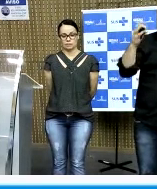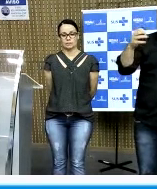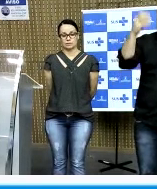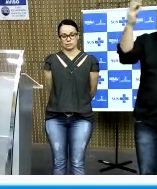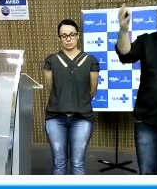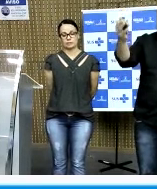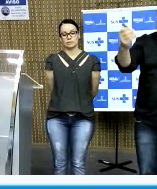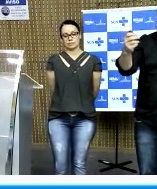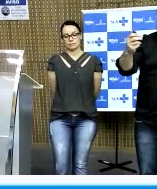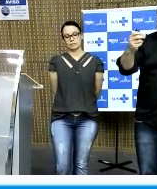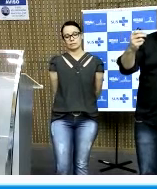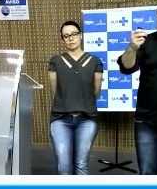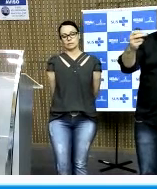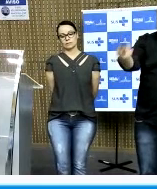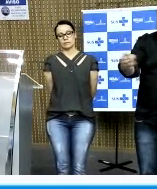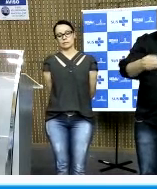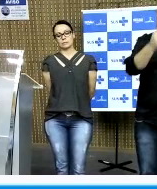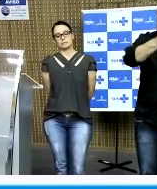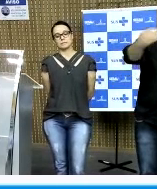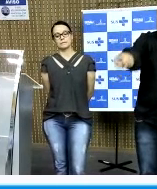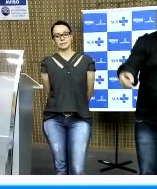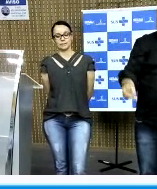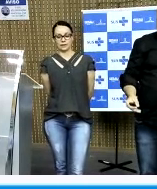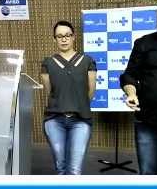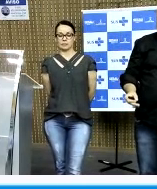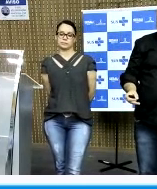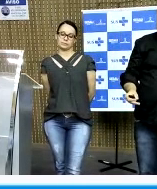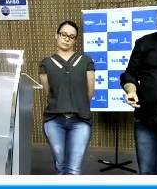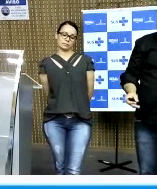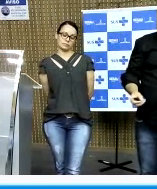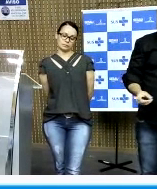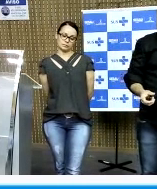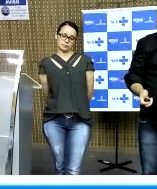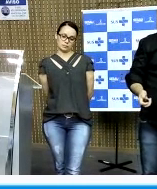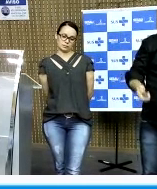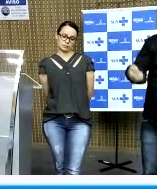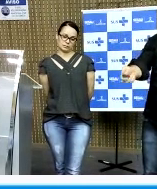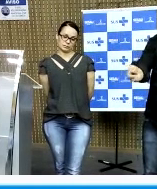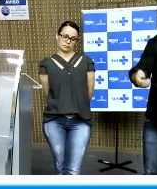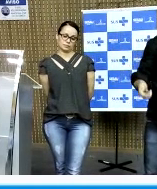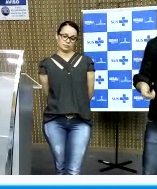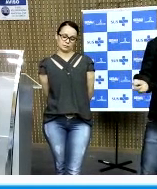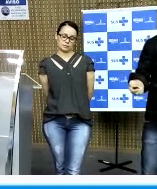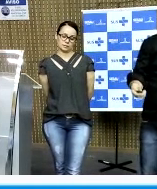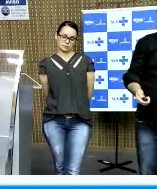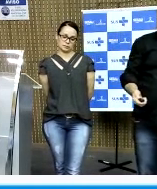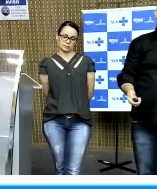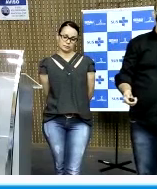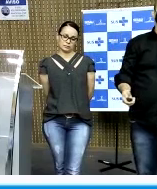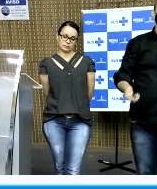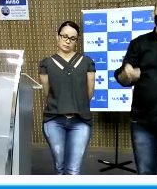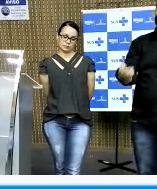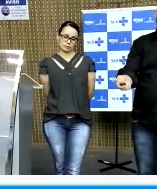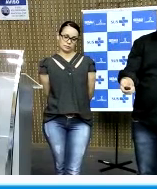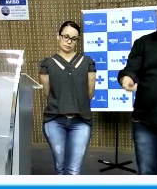CIP, um CIAP, um CID, mas tem que lembrar de colocar também que a pessoa é tabagista quando ela informa. Então, assim, para gerar indicador,